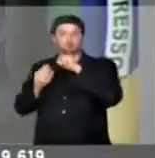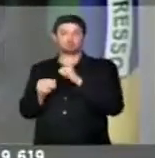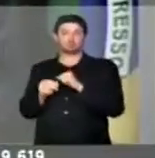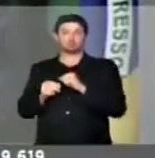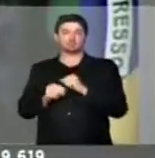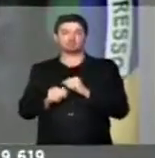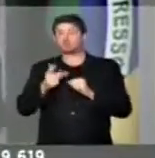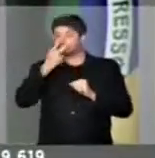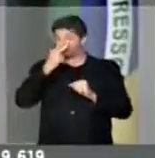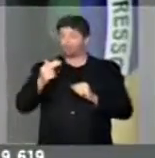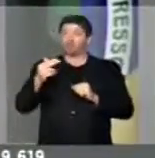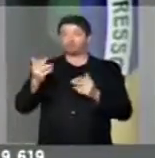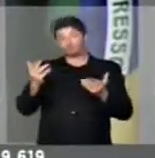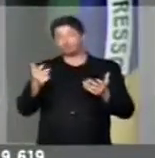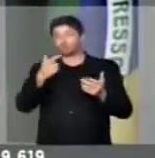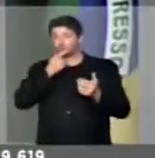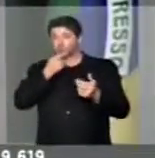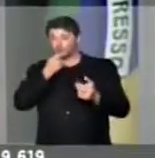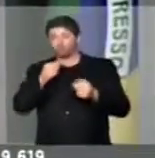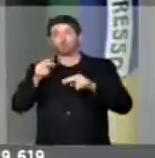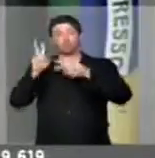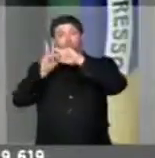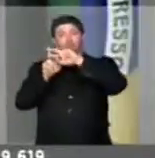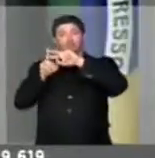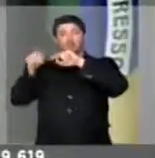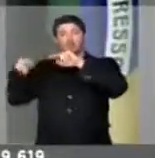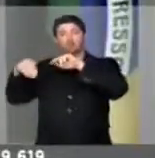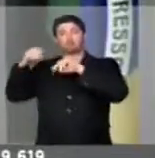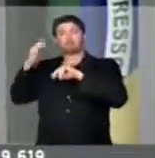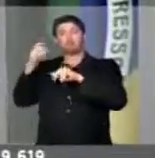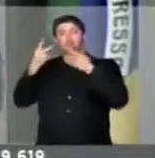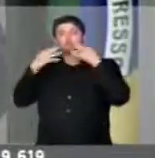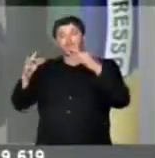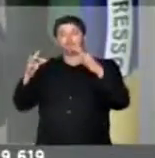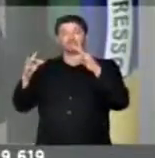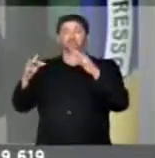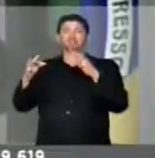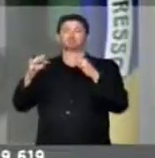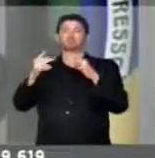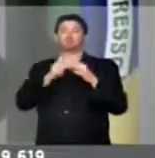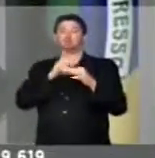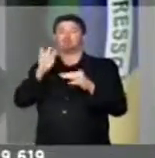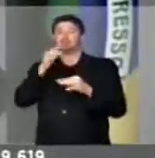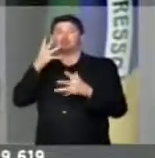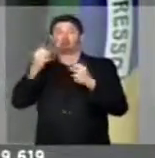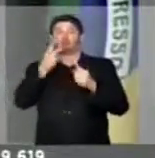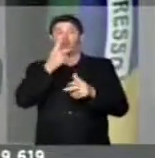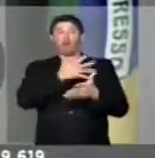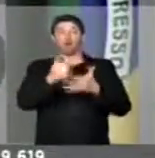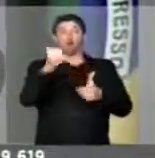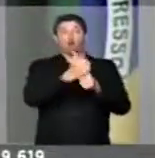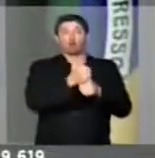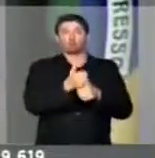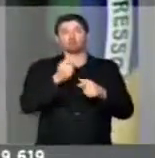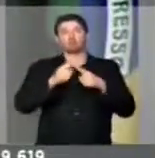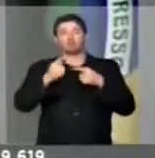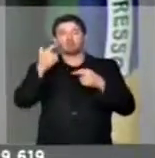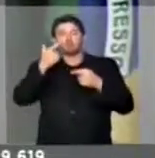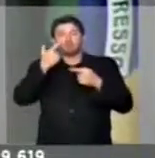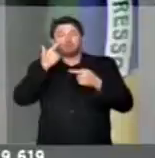preso, eu acho que o marqueteiro disse para os petistas: olha, vamos dizer que isso é golpe para que